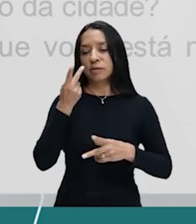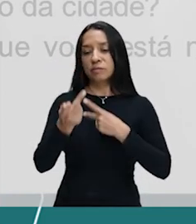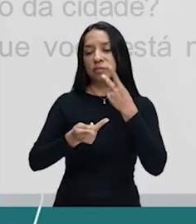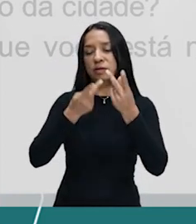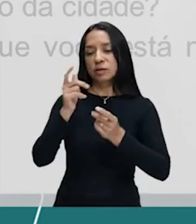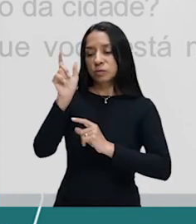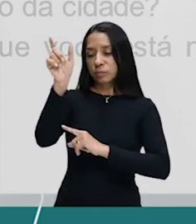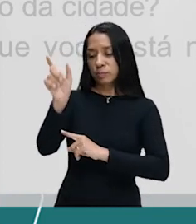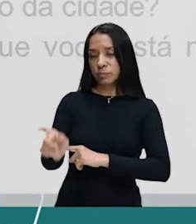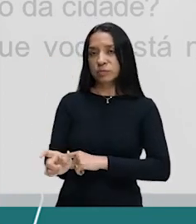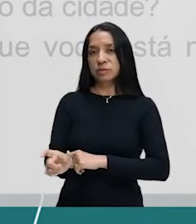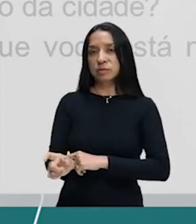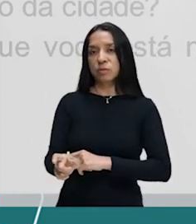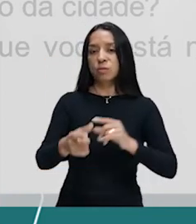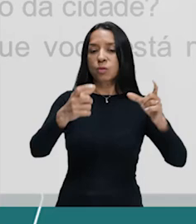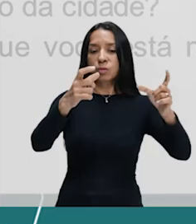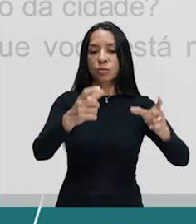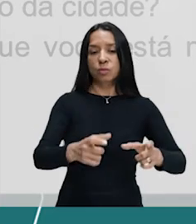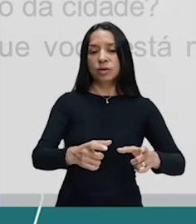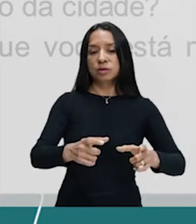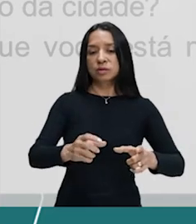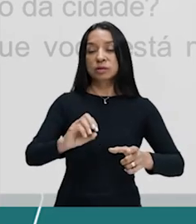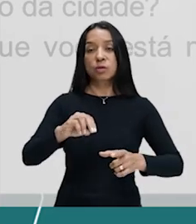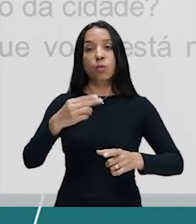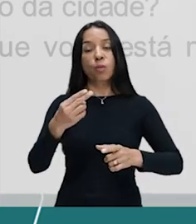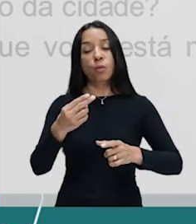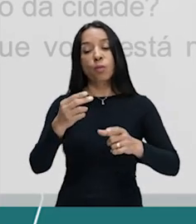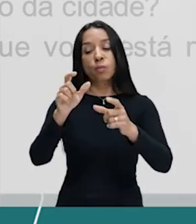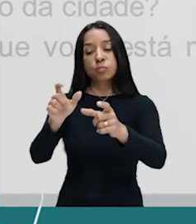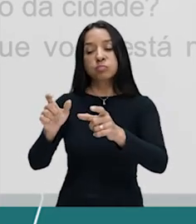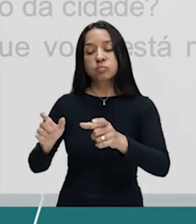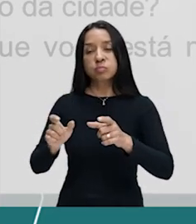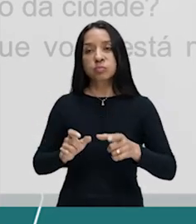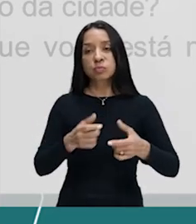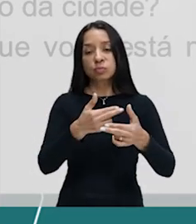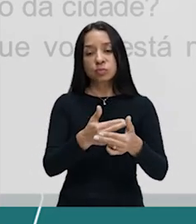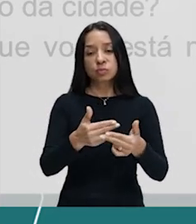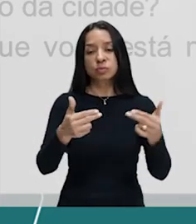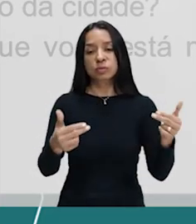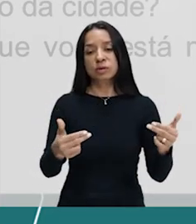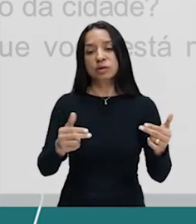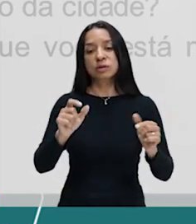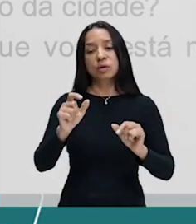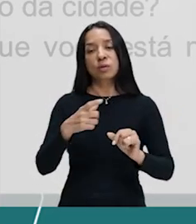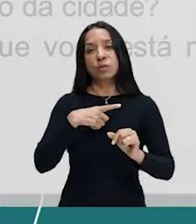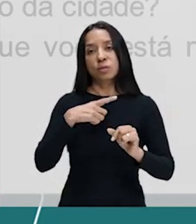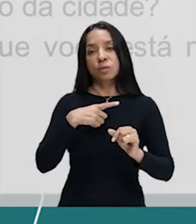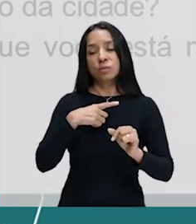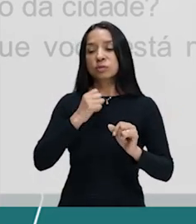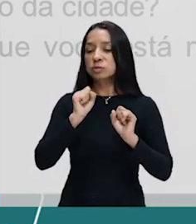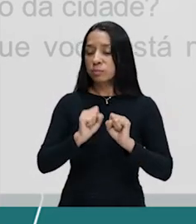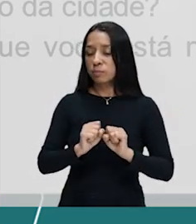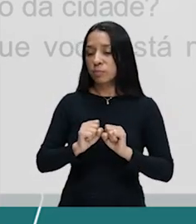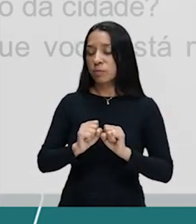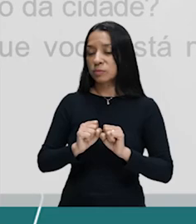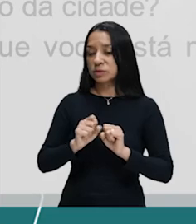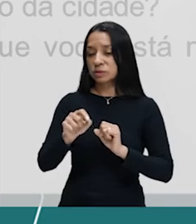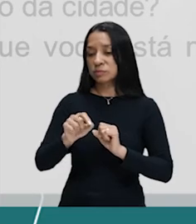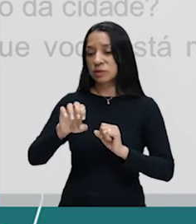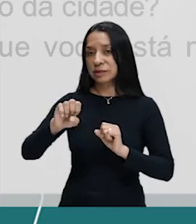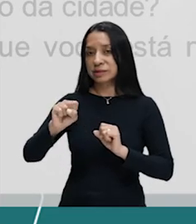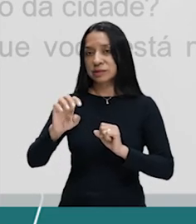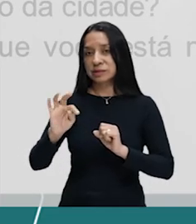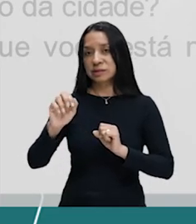posição, localização ou sobre lugares onde possa estar uma pessoa ou